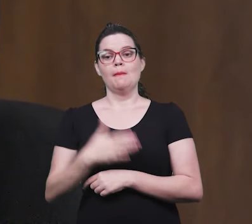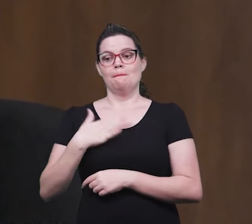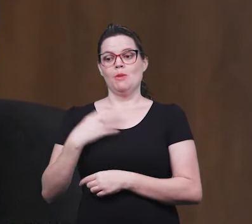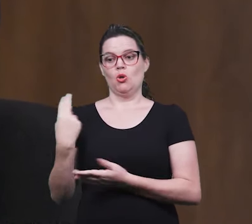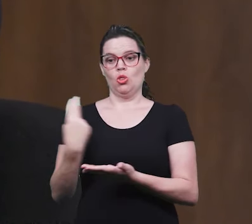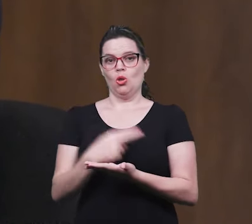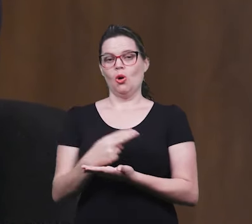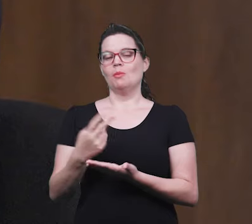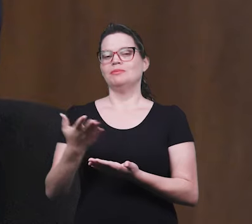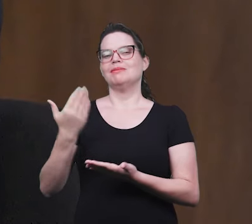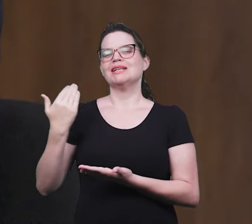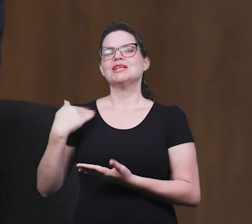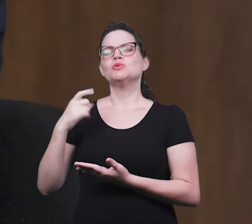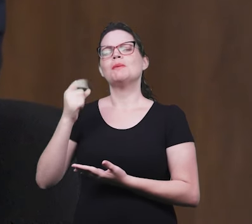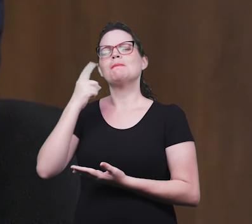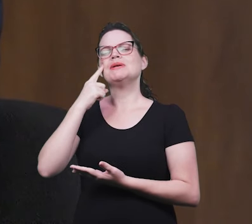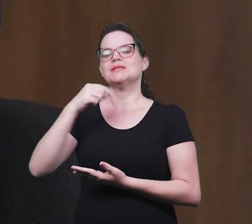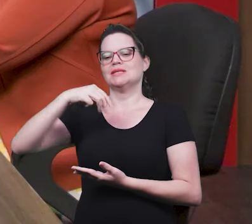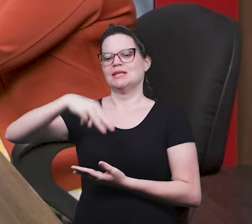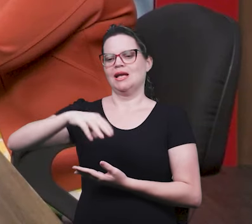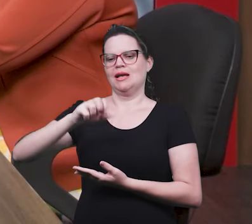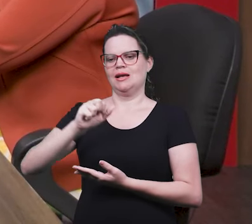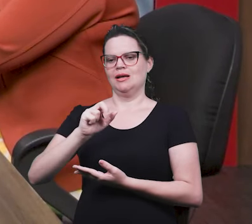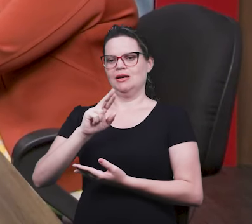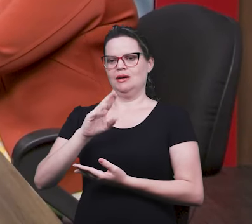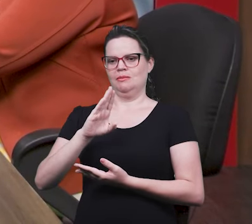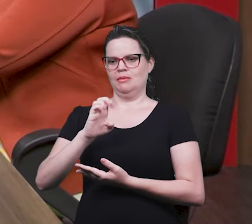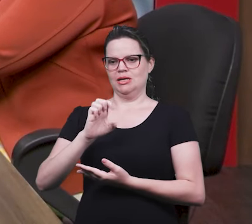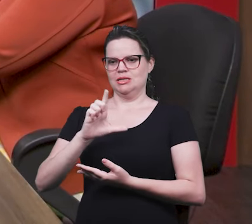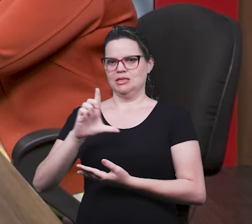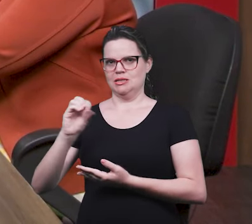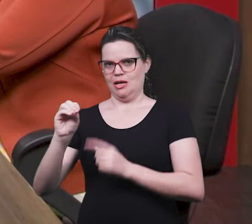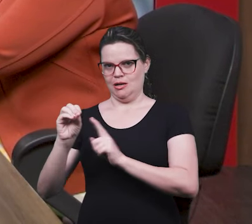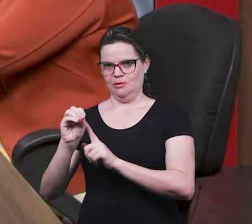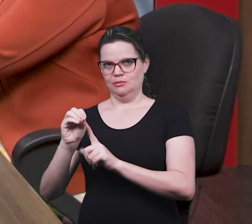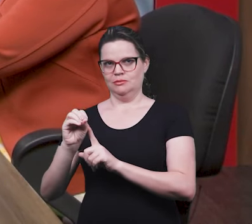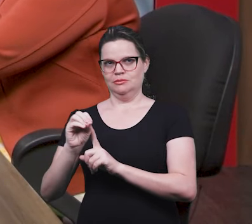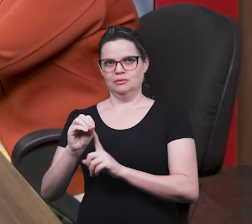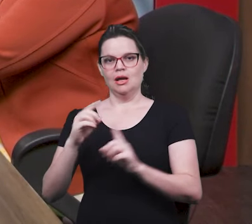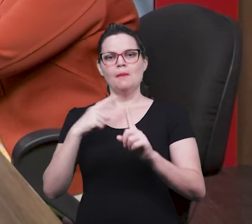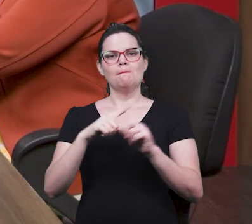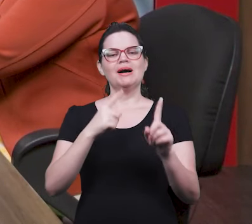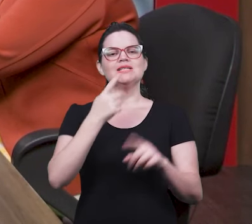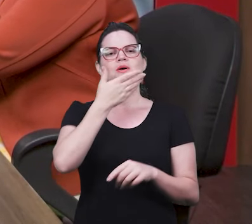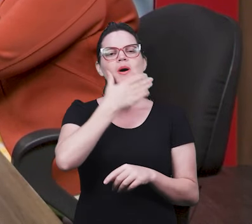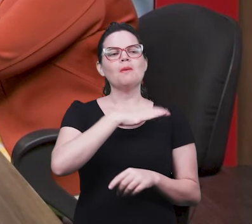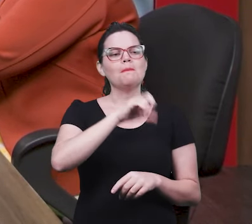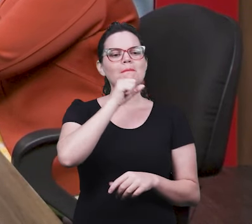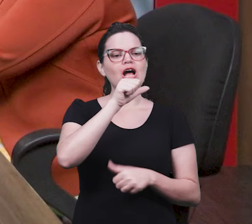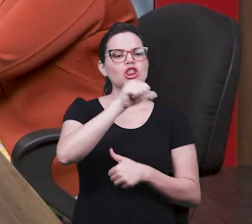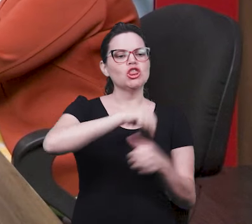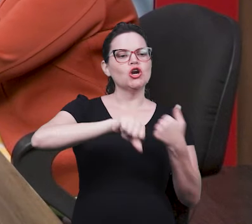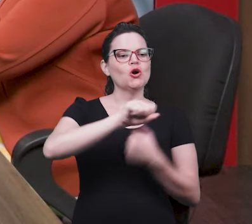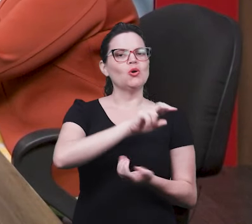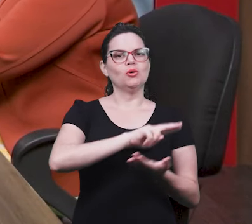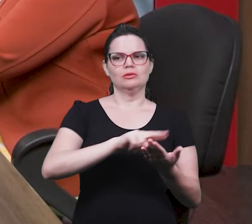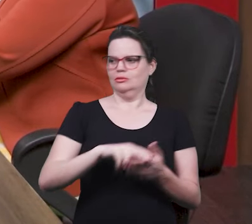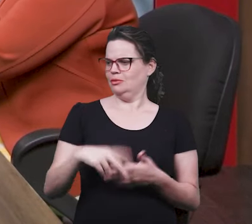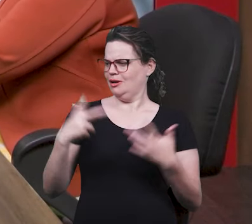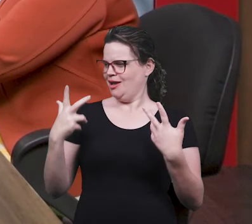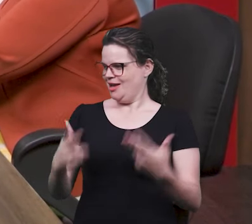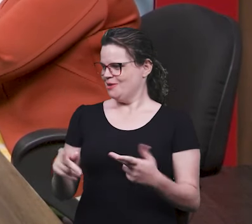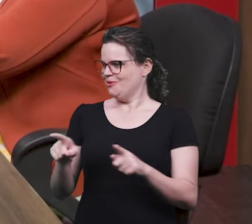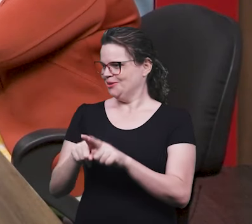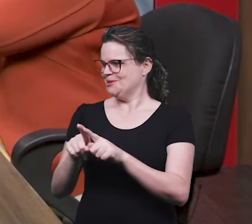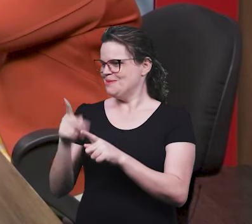escreveu Marcelo, quando pegou o registro era Amadeu. Os pais trocavam os nomes no registro, sempre, né? Uma surpresa. Uma emoção